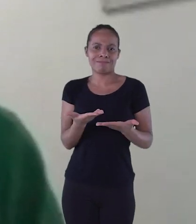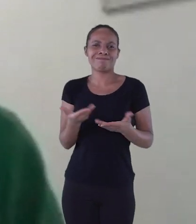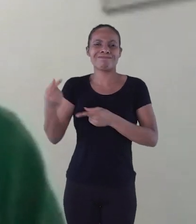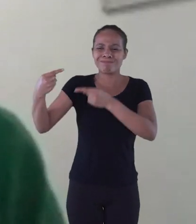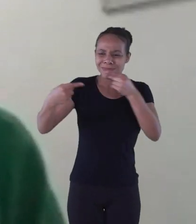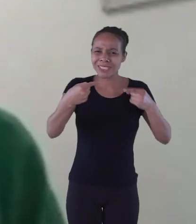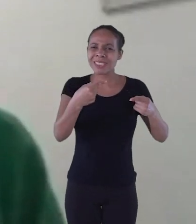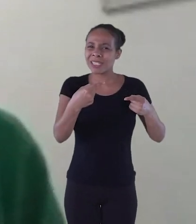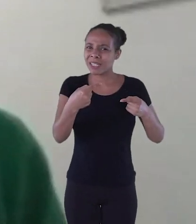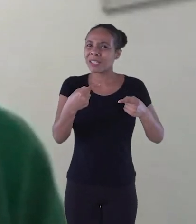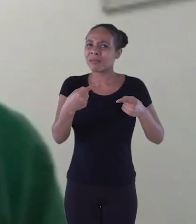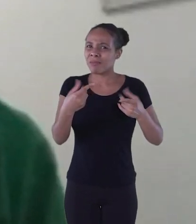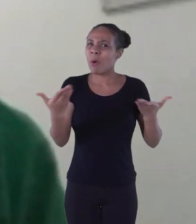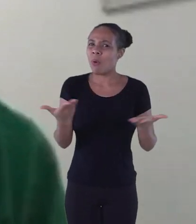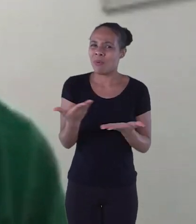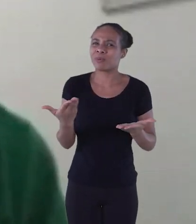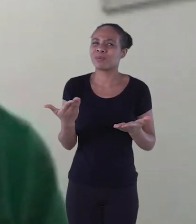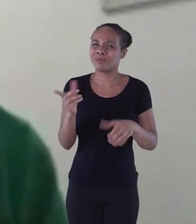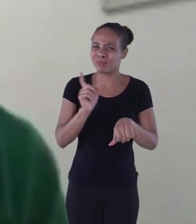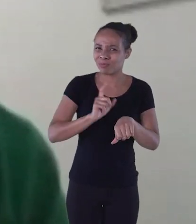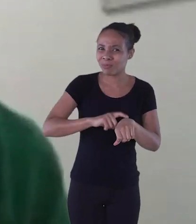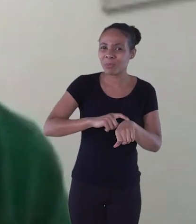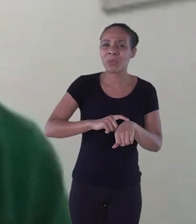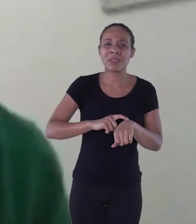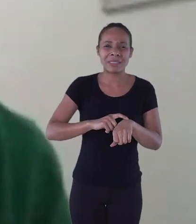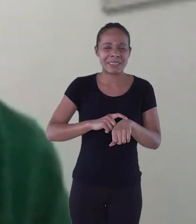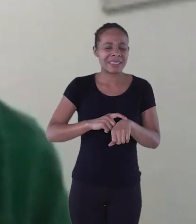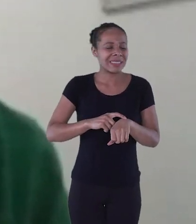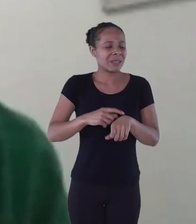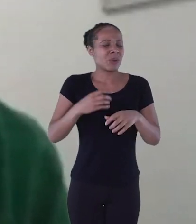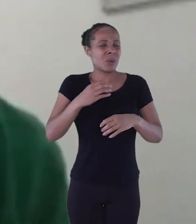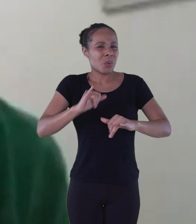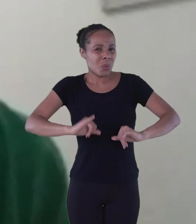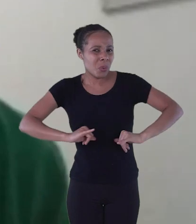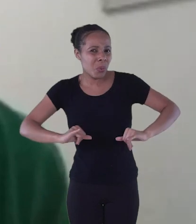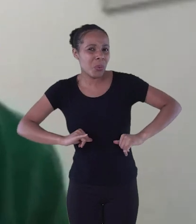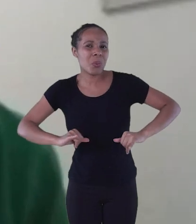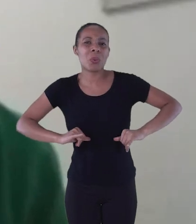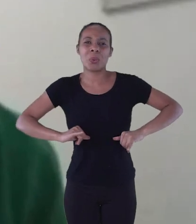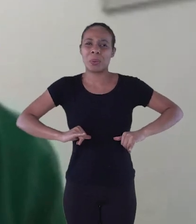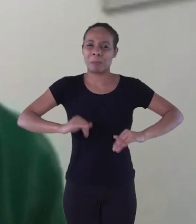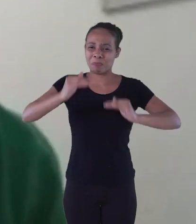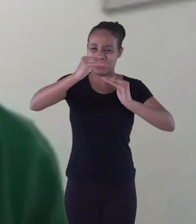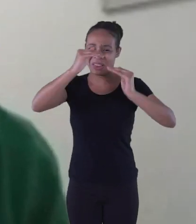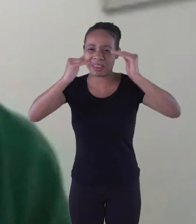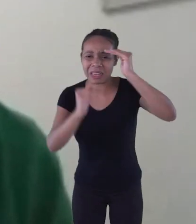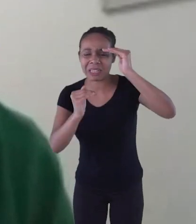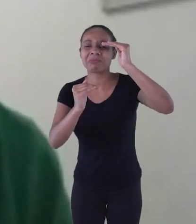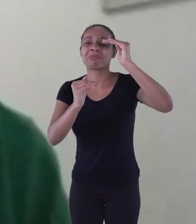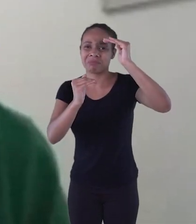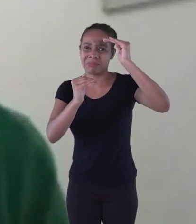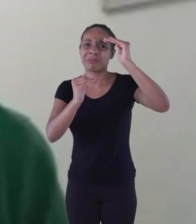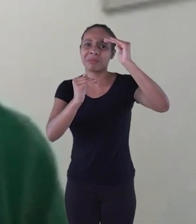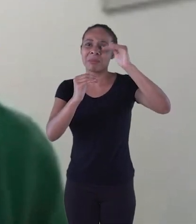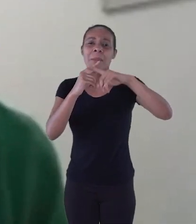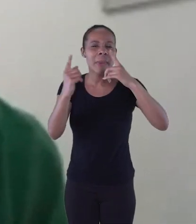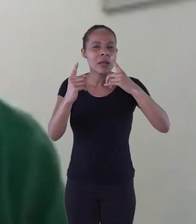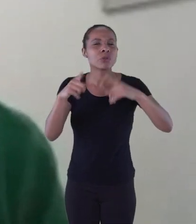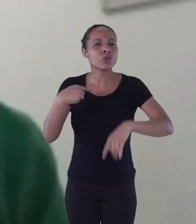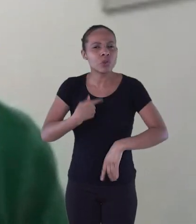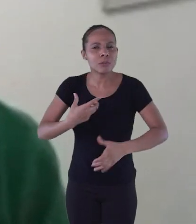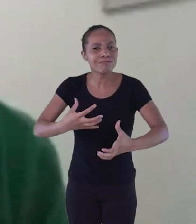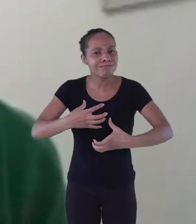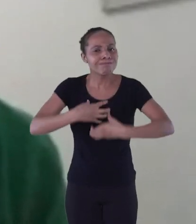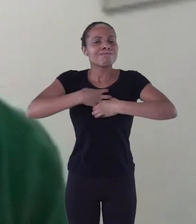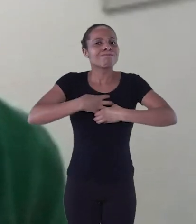De muita desigualdade, mas também de muita esperança, de muita utopia. Então, essa reflexão que eu deixo aqui, e lembrando,